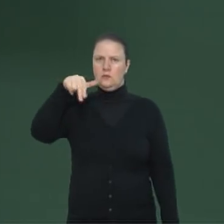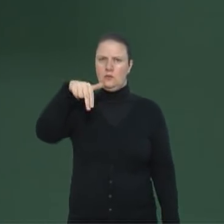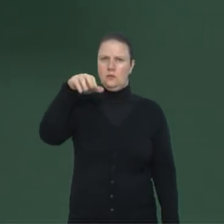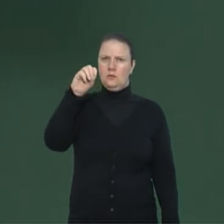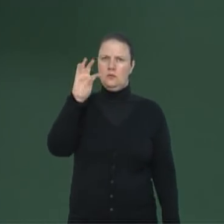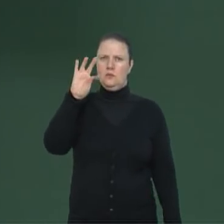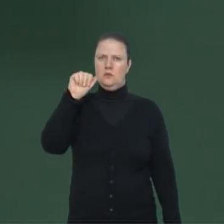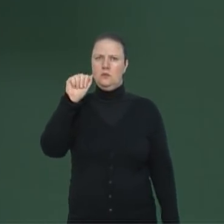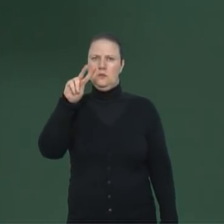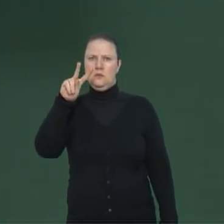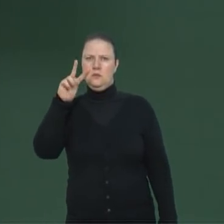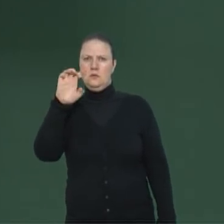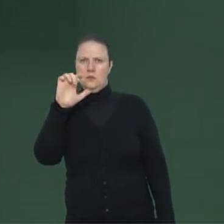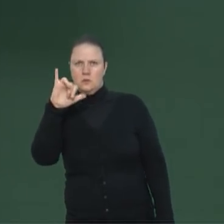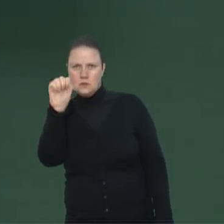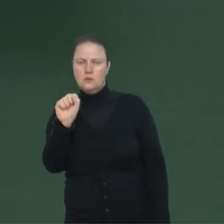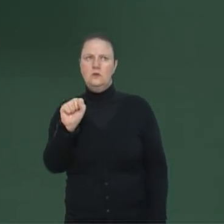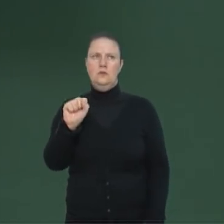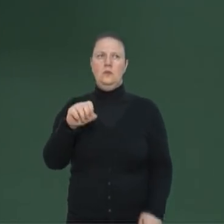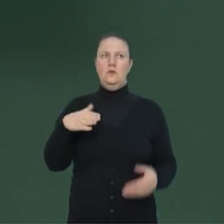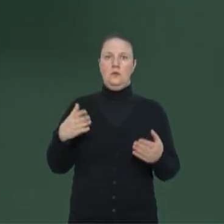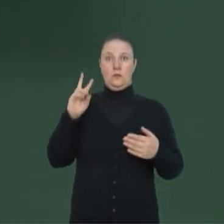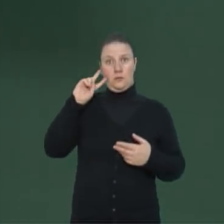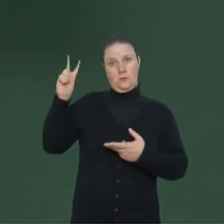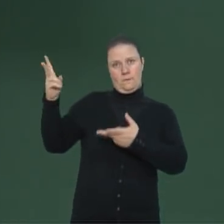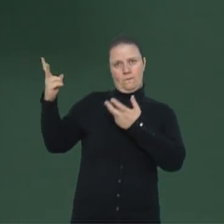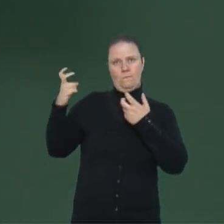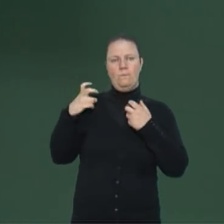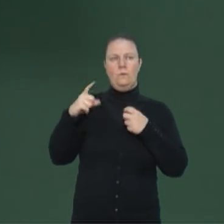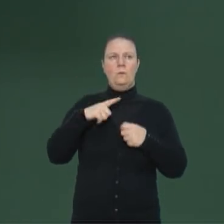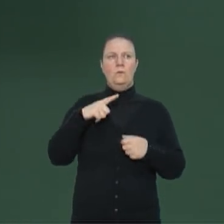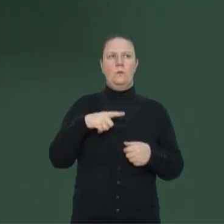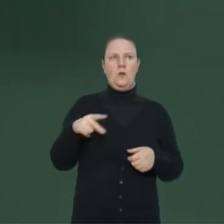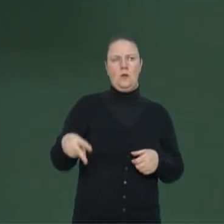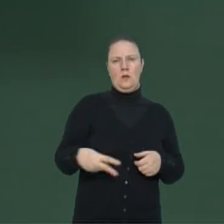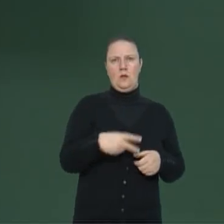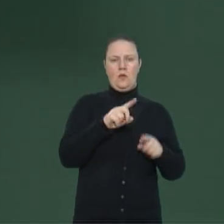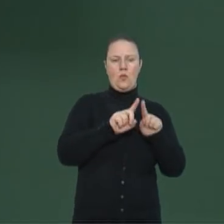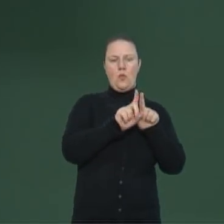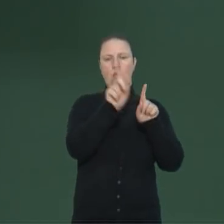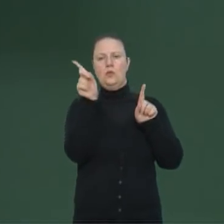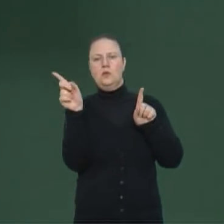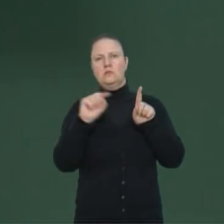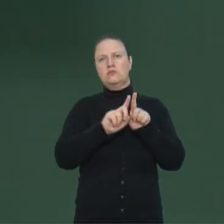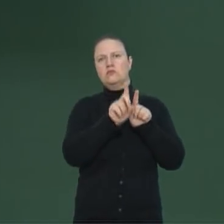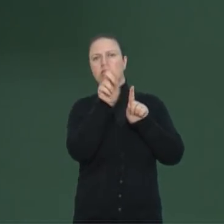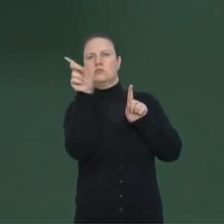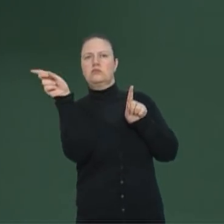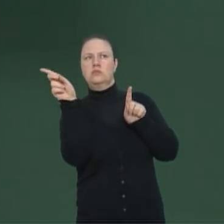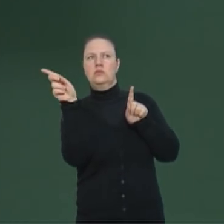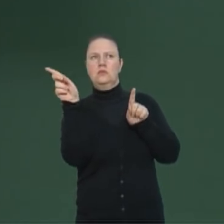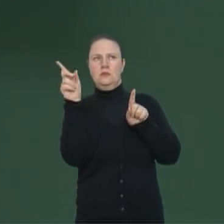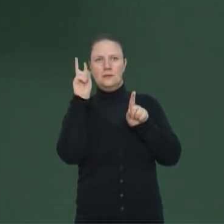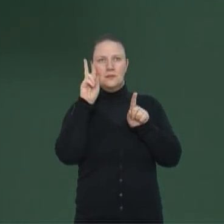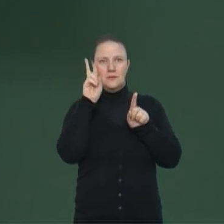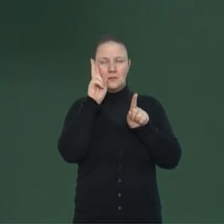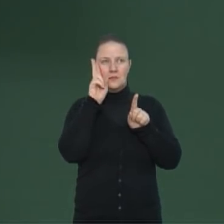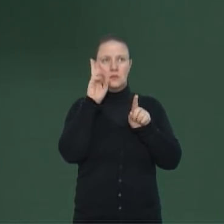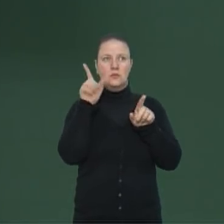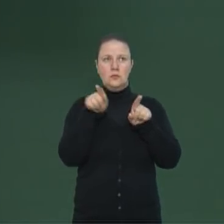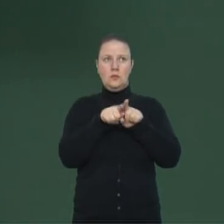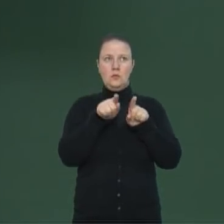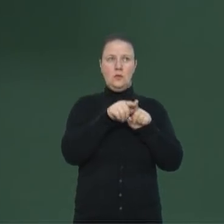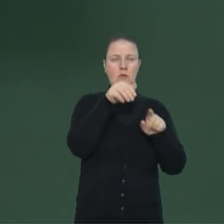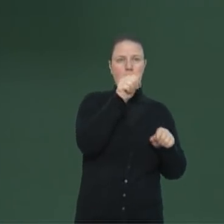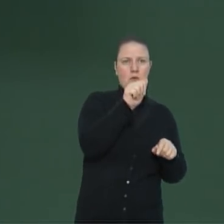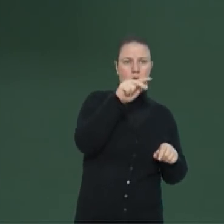exemplo, A mais B elevado ao quadrado, né? O quadrado da soma. É o quadrado do primeiro mais duas vezes o primeiro pelo segundo. Está aqui o quadrado do primeiro, está aqui o duas